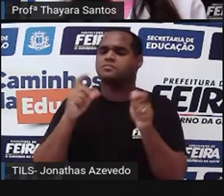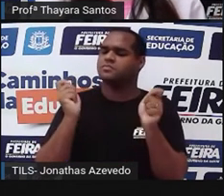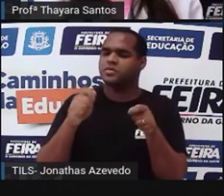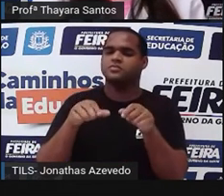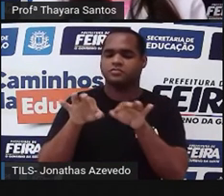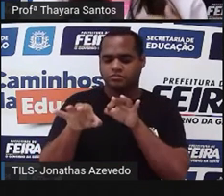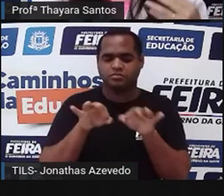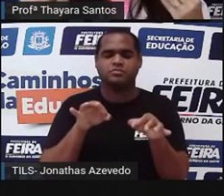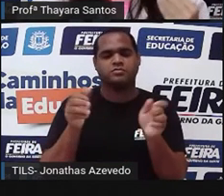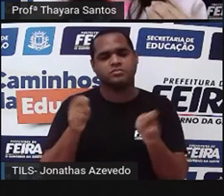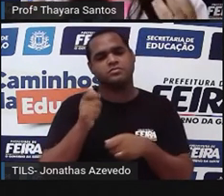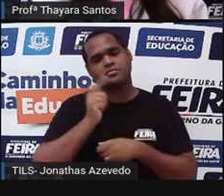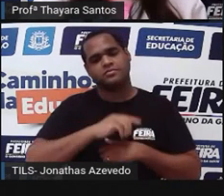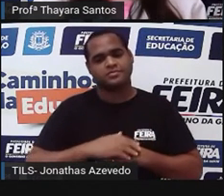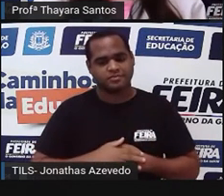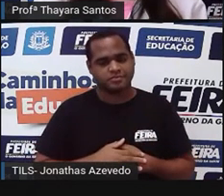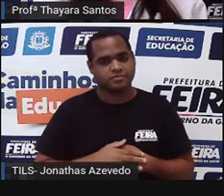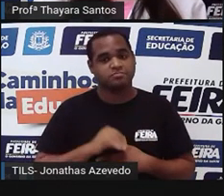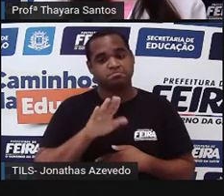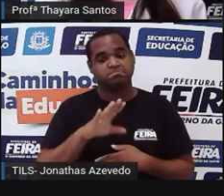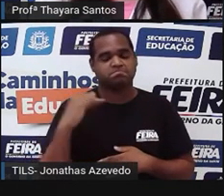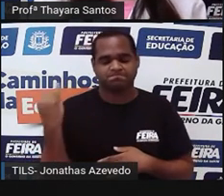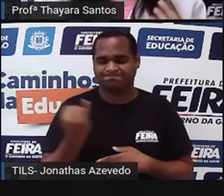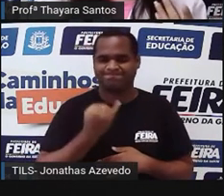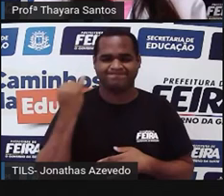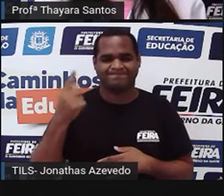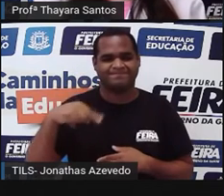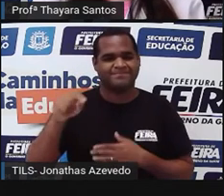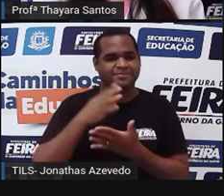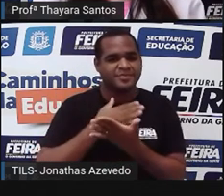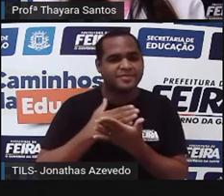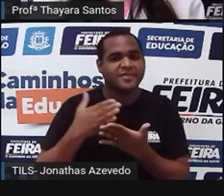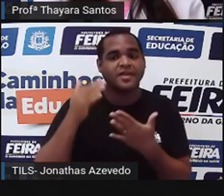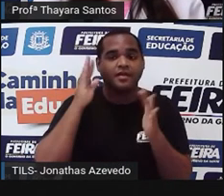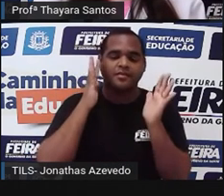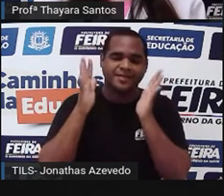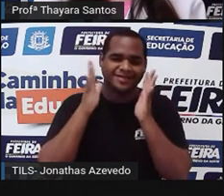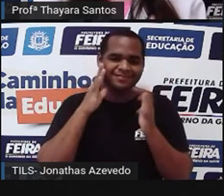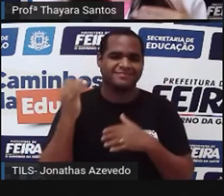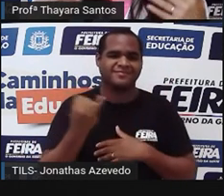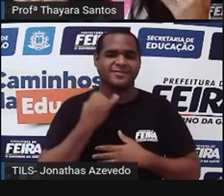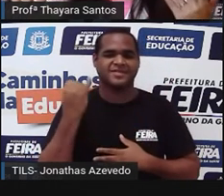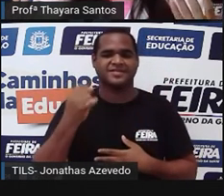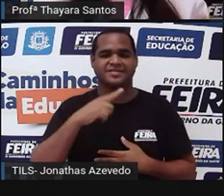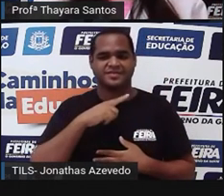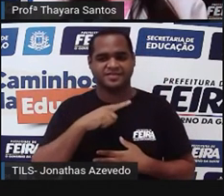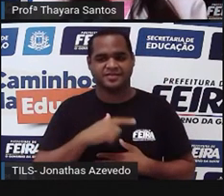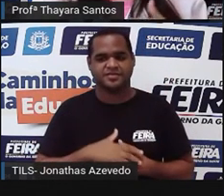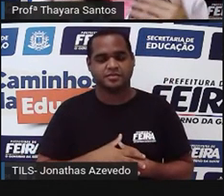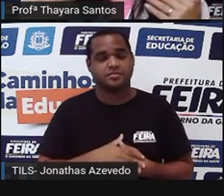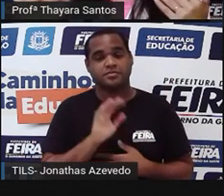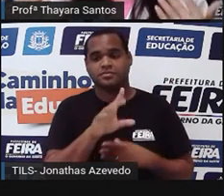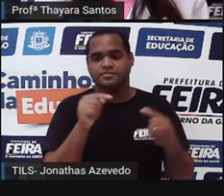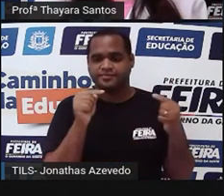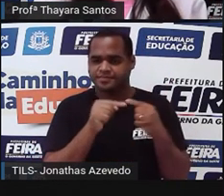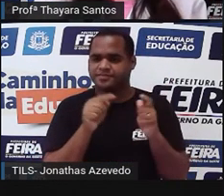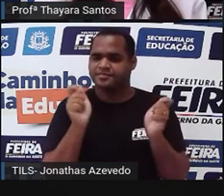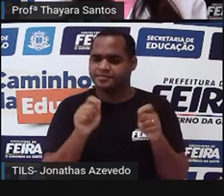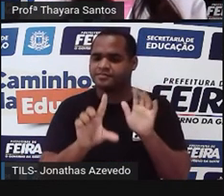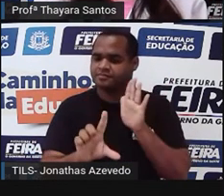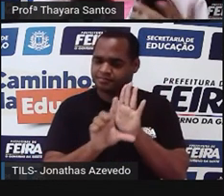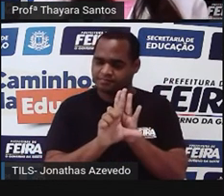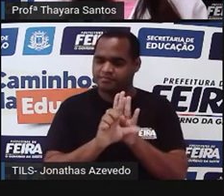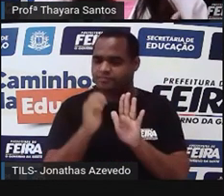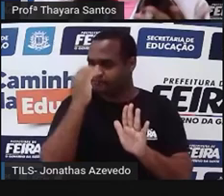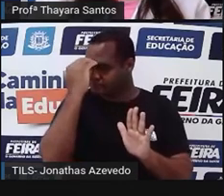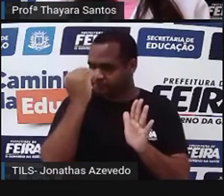desse jeito. Então, aí é que está a importância da gente começar a pensar sobre isso. Então, isso daí, como agora virou lei, né,